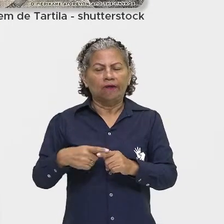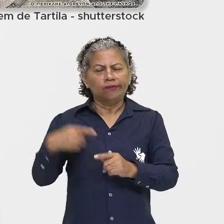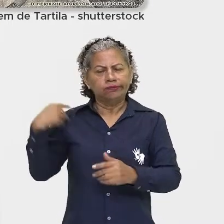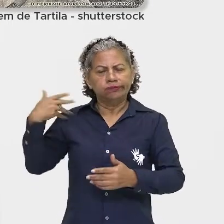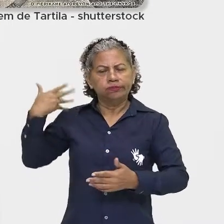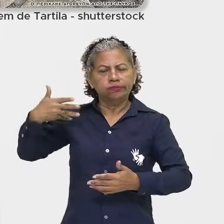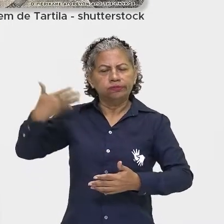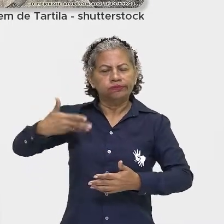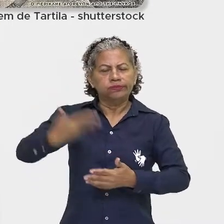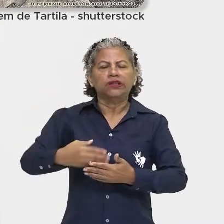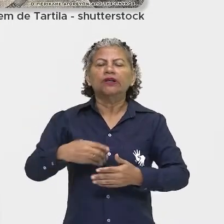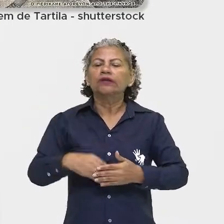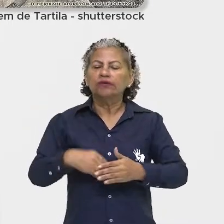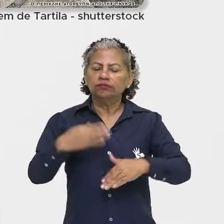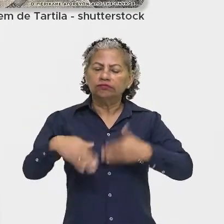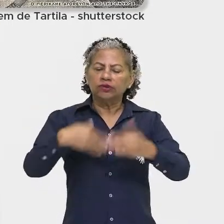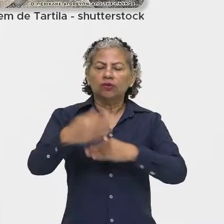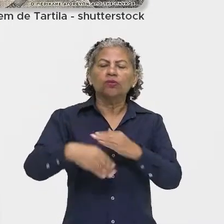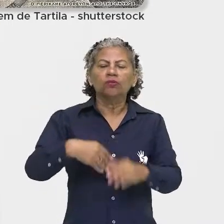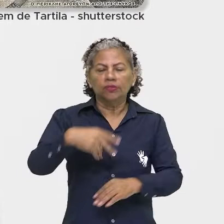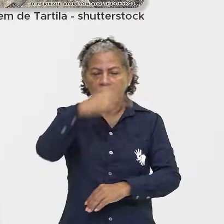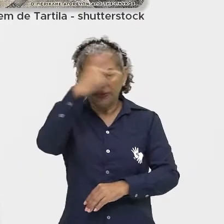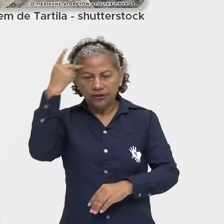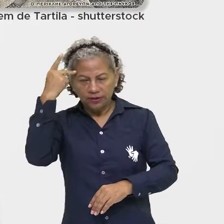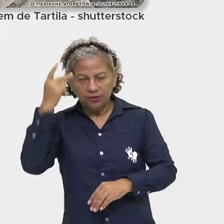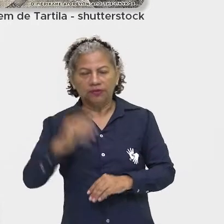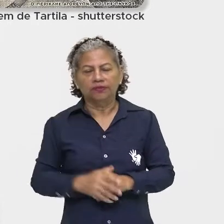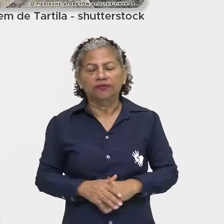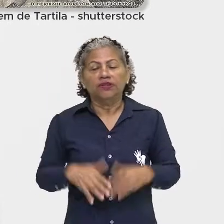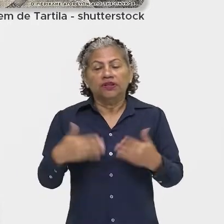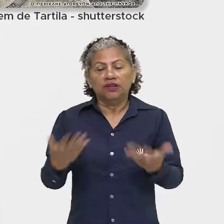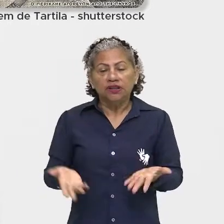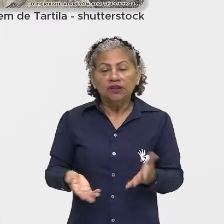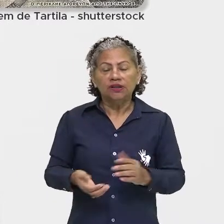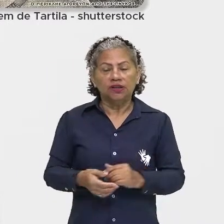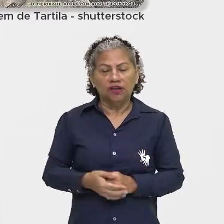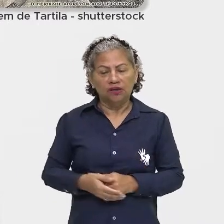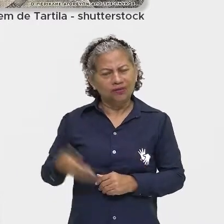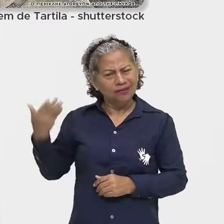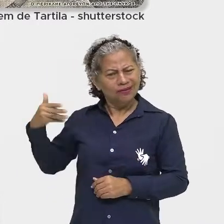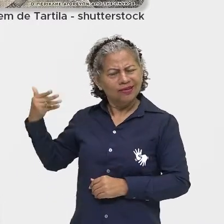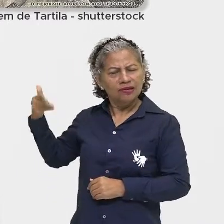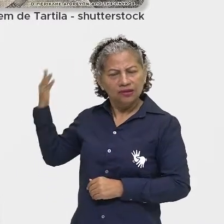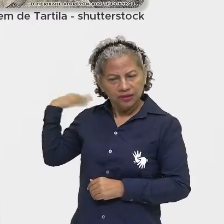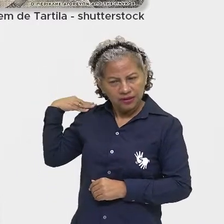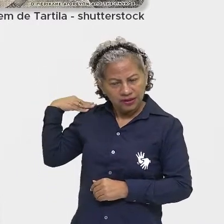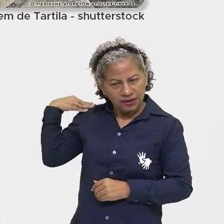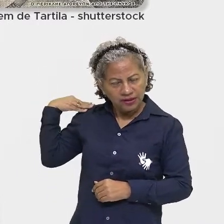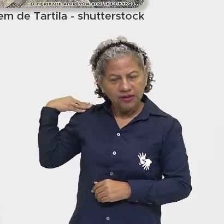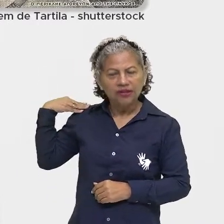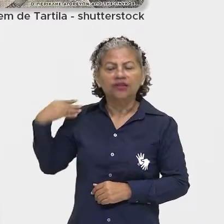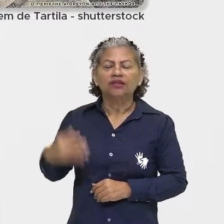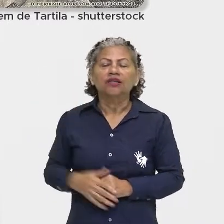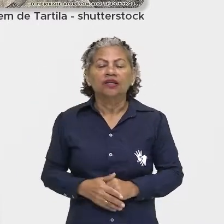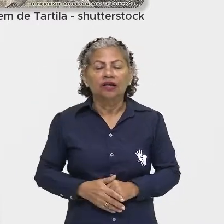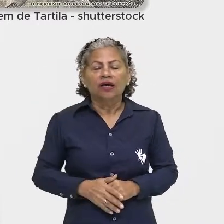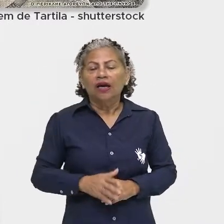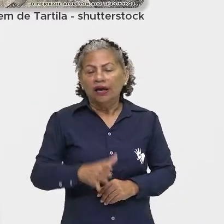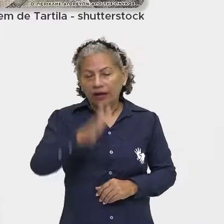como pessoas. Os direitos e deveres de um cidadão na antiga Roma basicamente eram divididos em pessoas livres